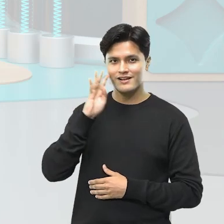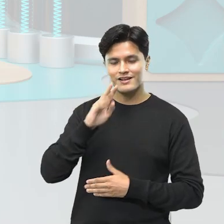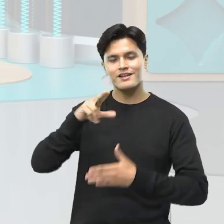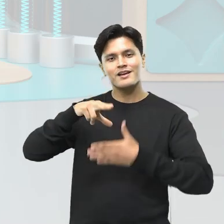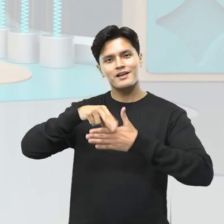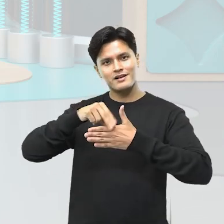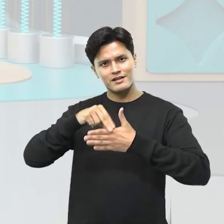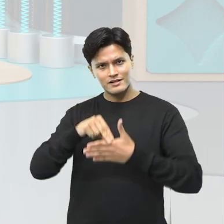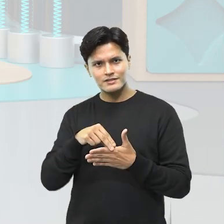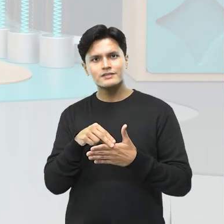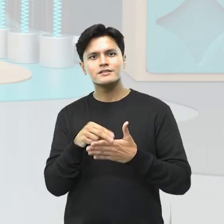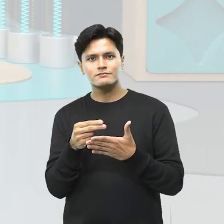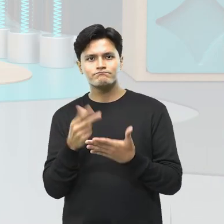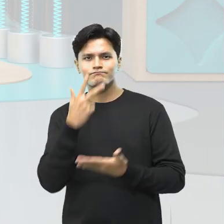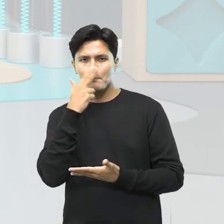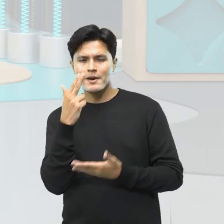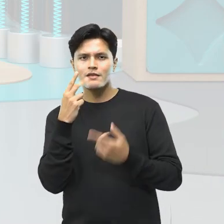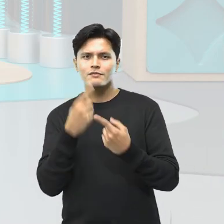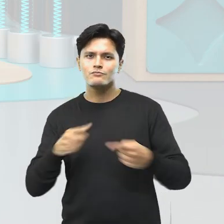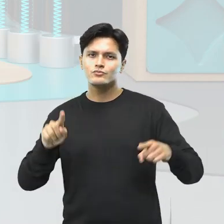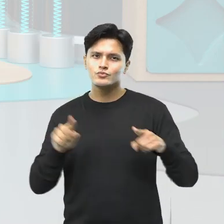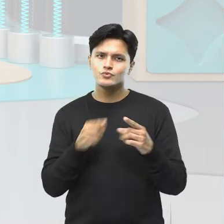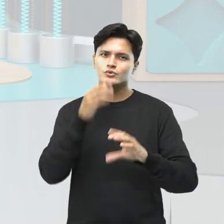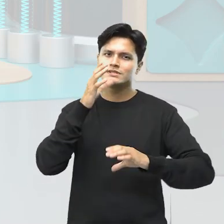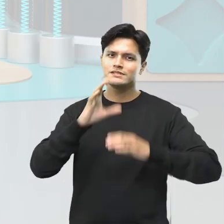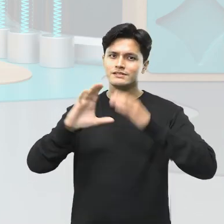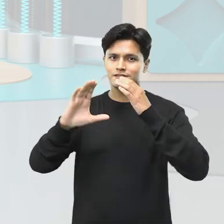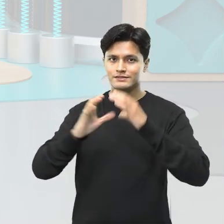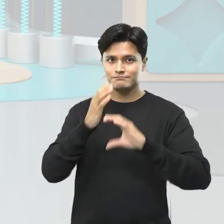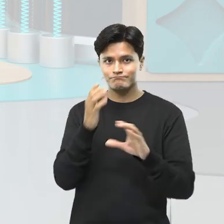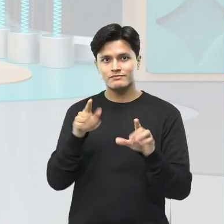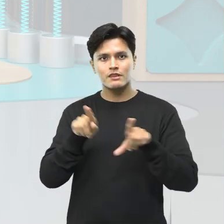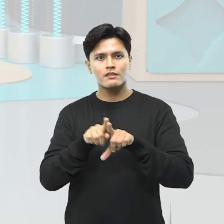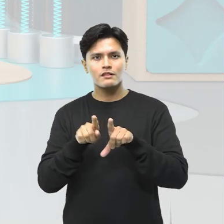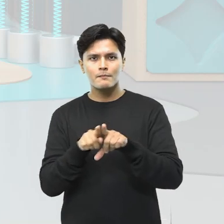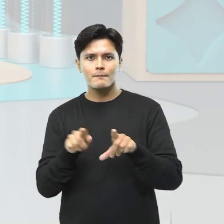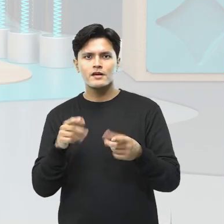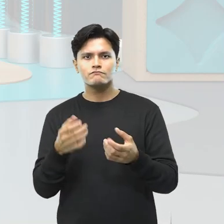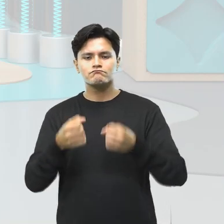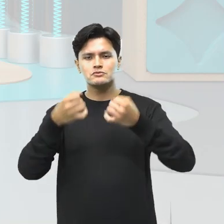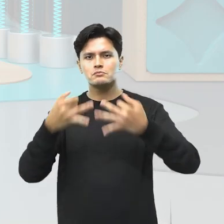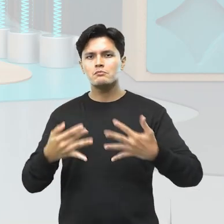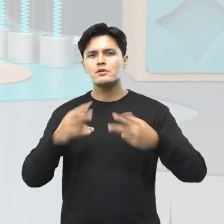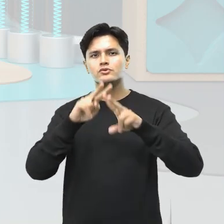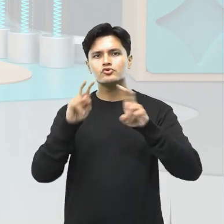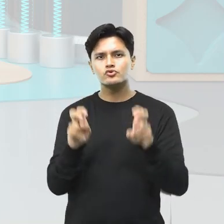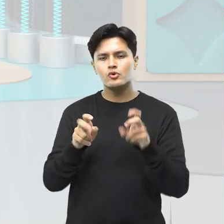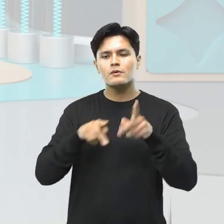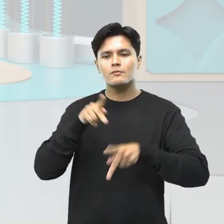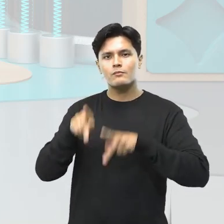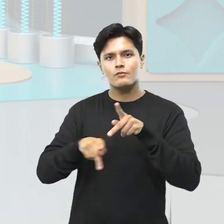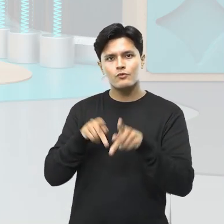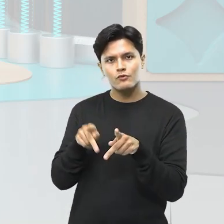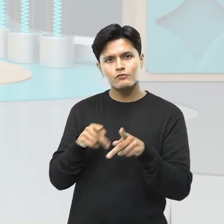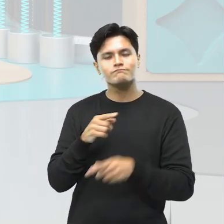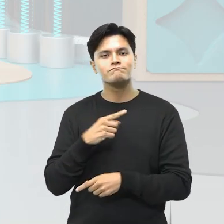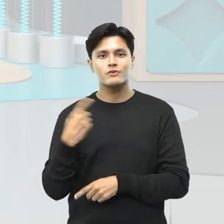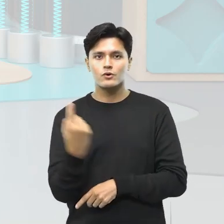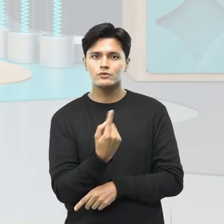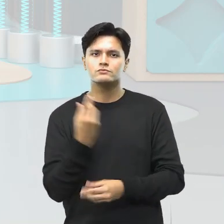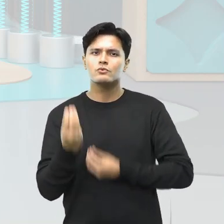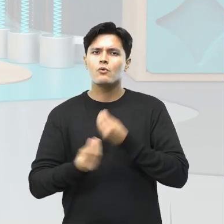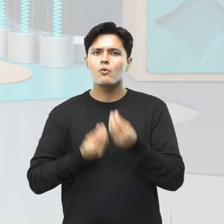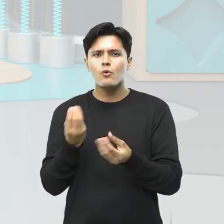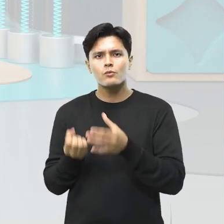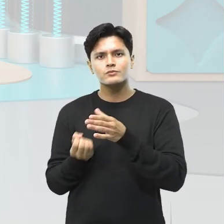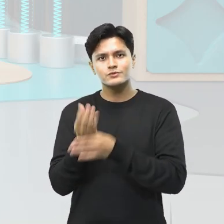é cantada e fala muito do nosso povo. Vamos saber como surgiu essa